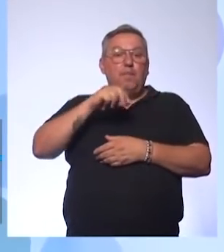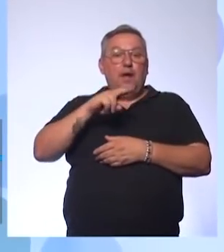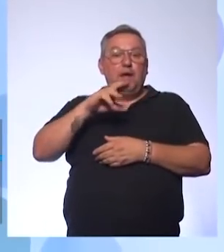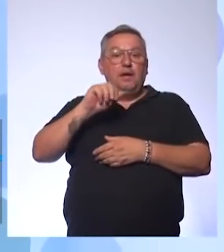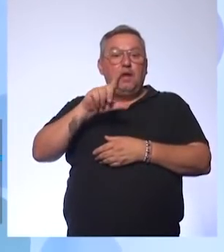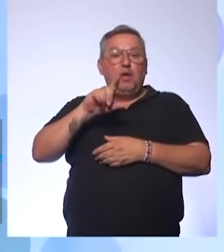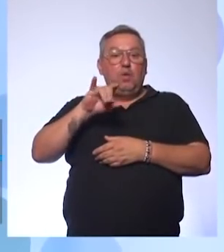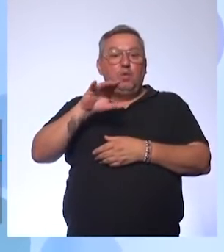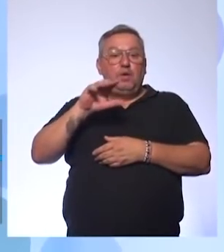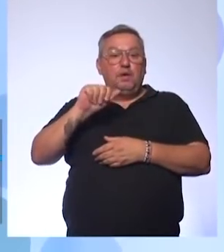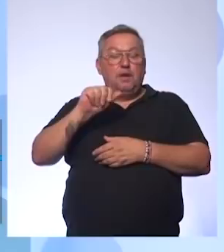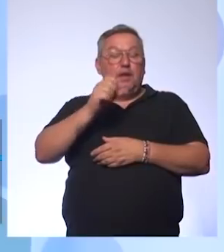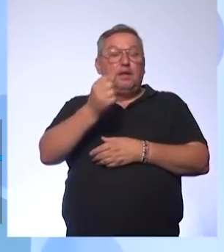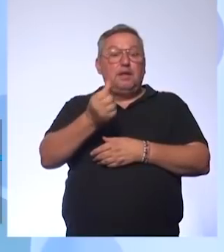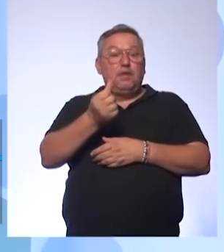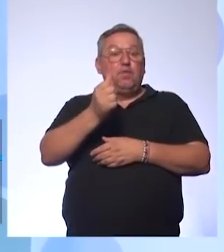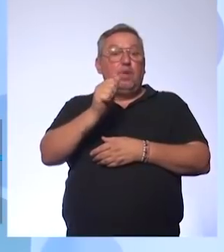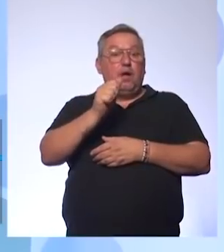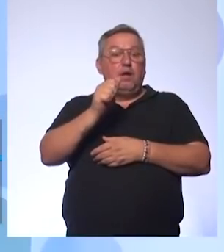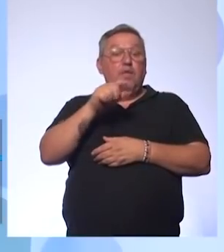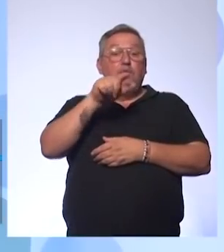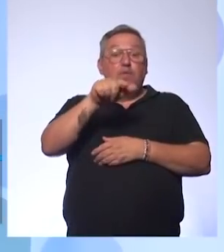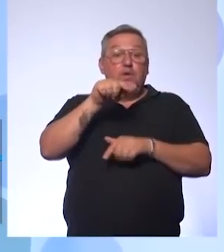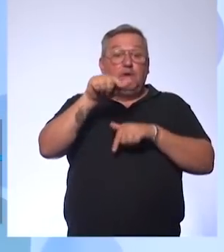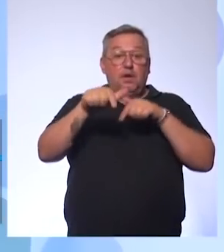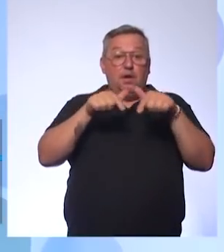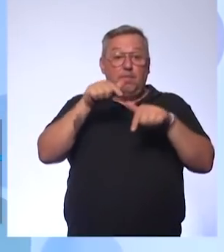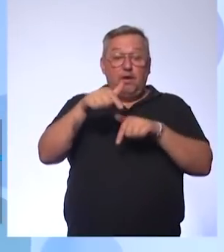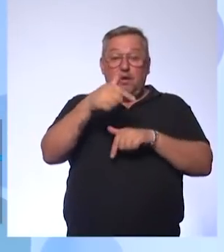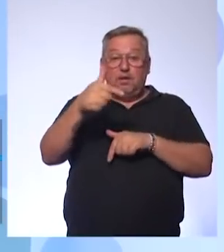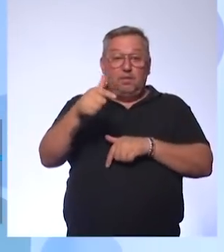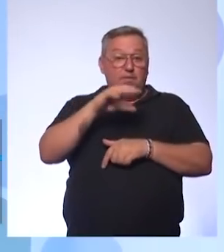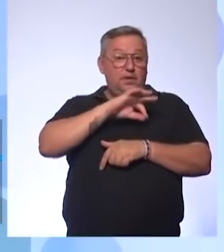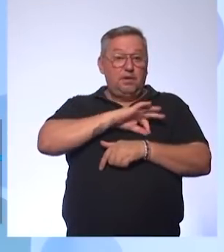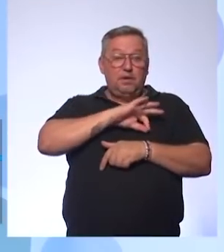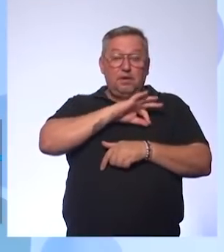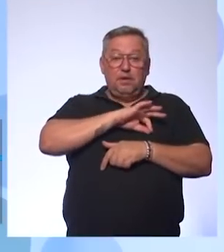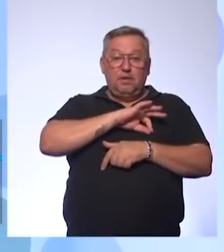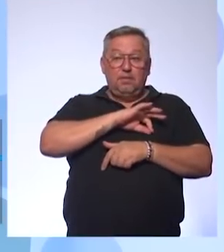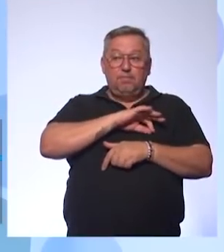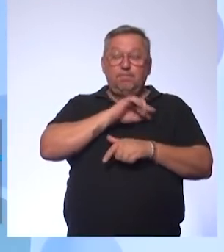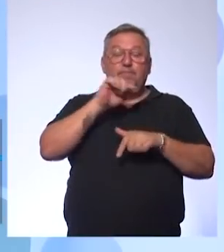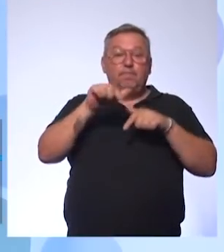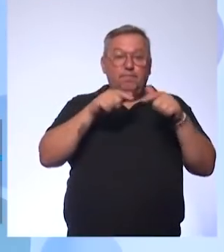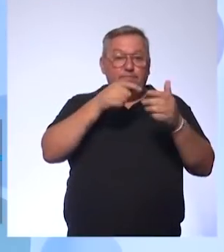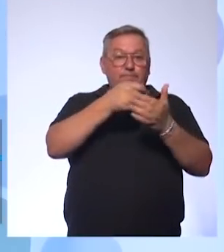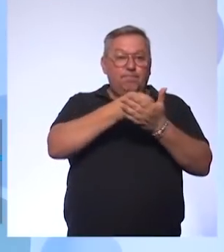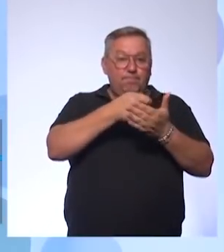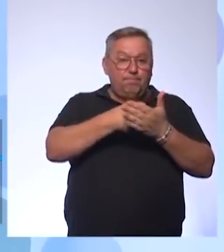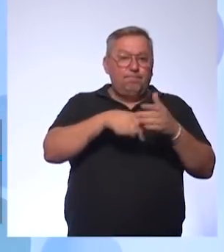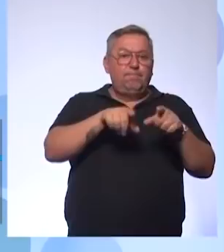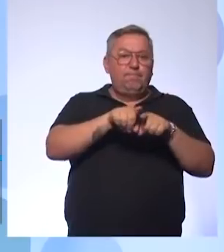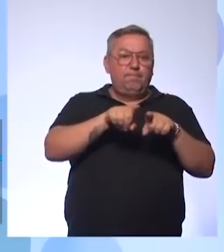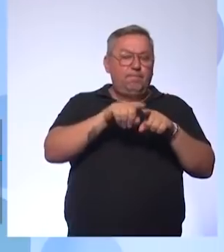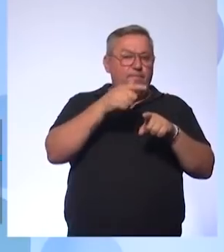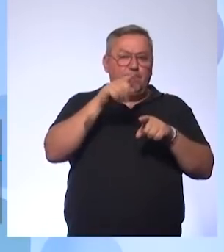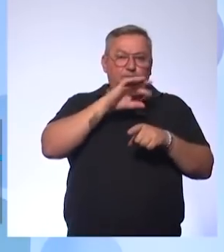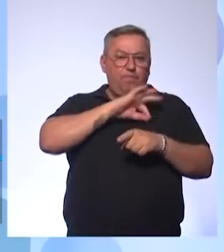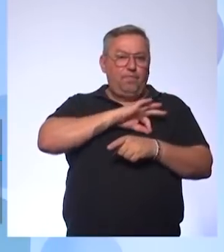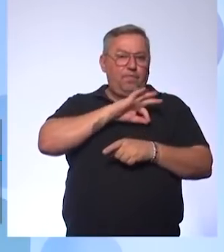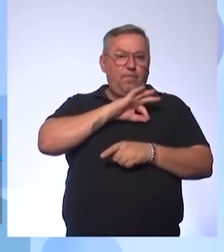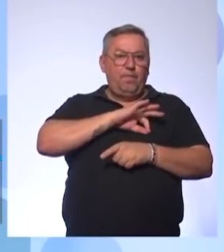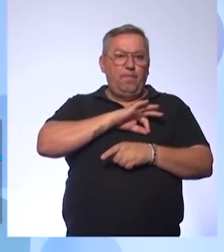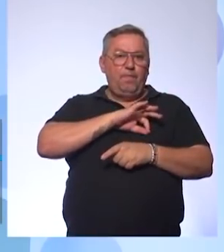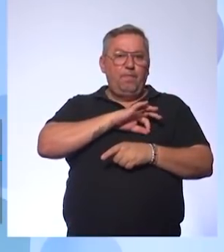trabalhar e não receber um salário. Muito bem. Pro Gisele, trabalho forçado e sem remuneração. E